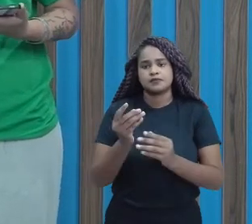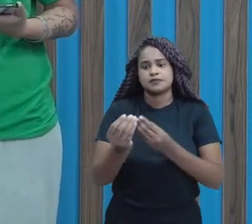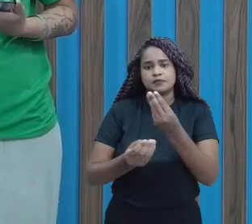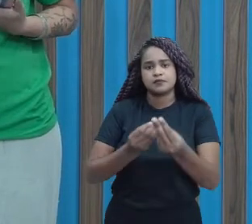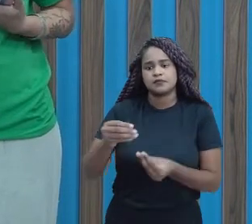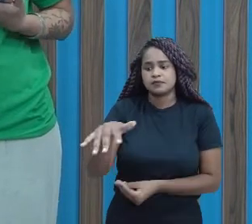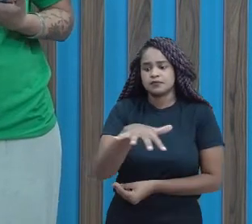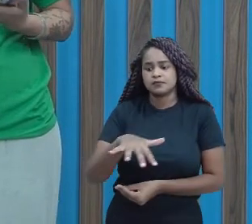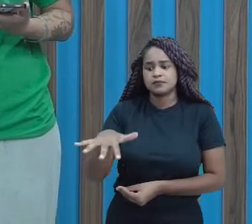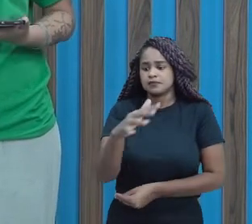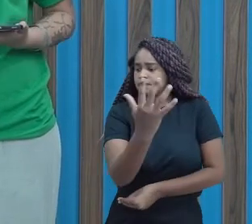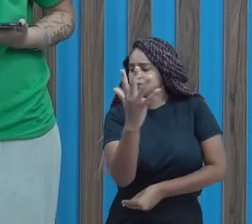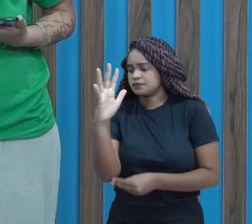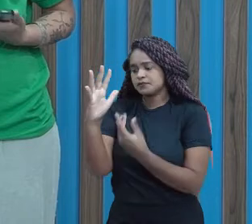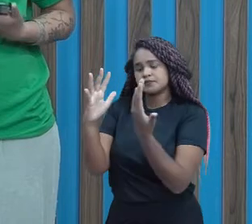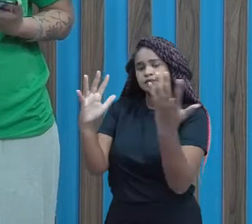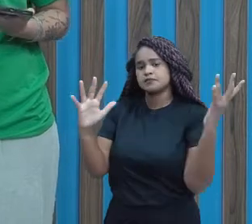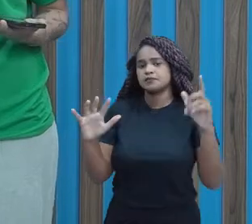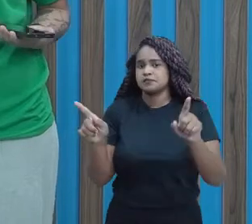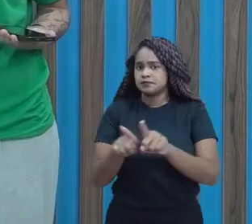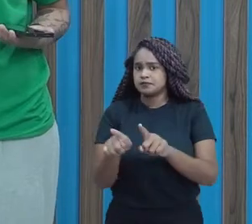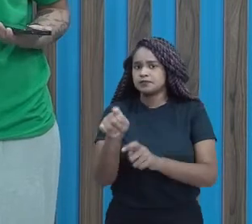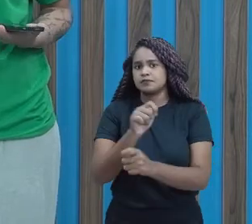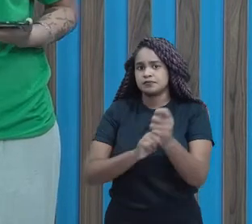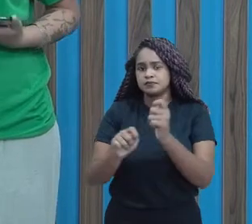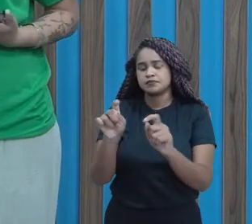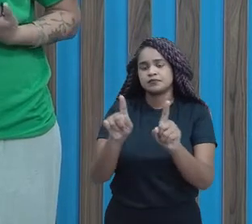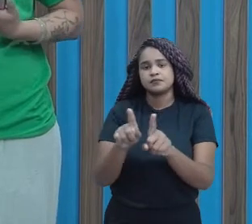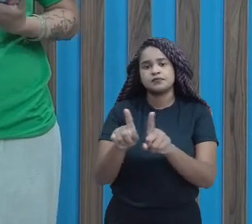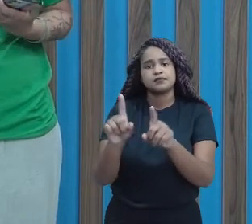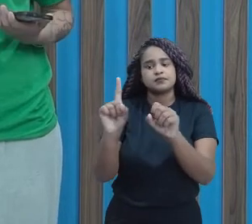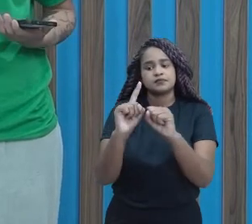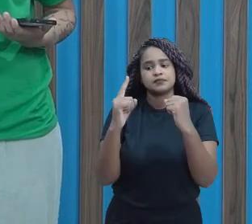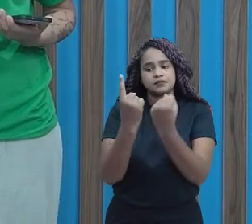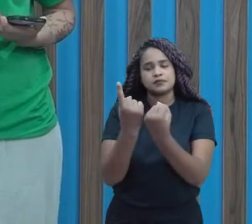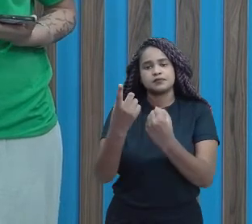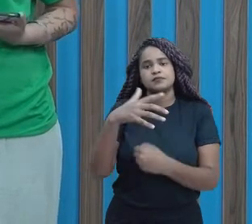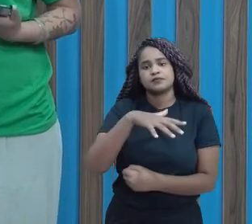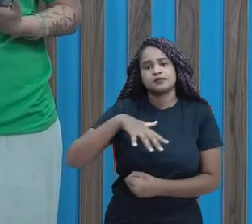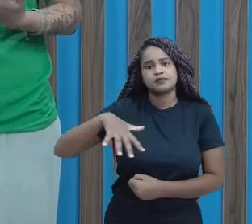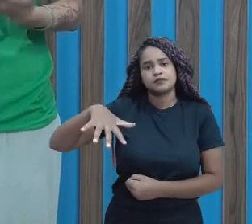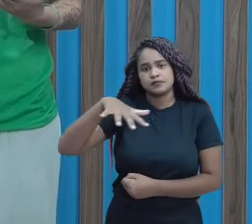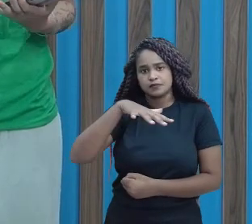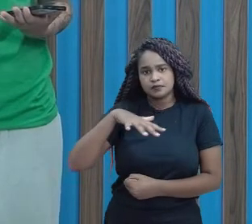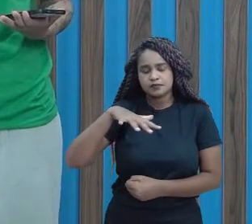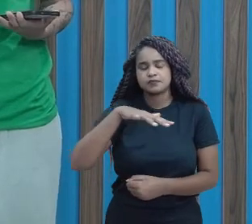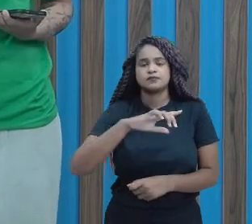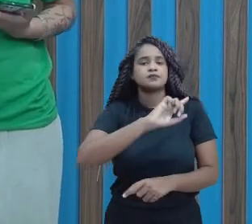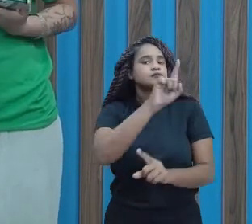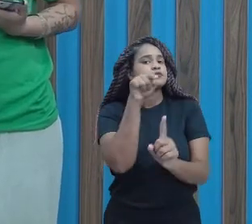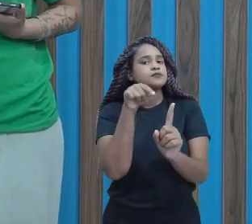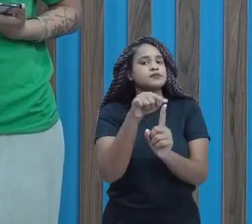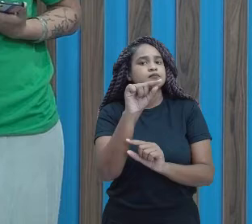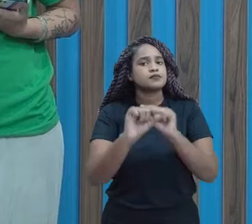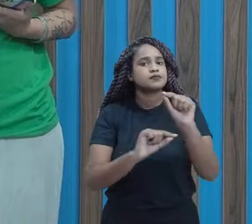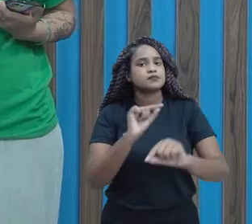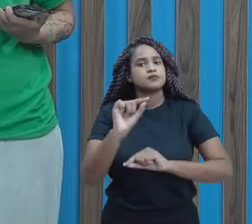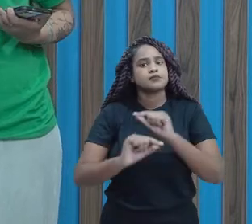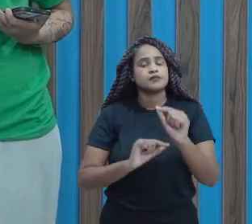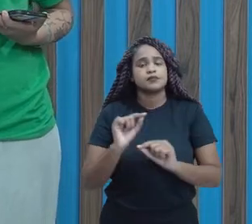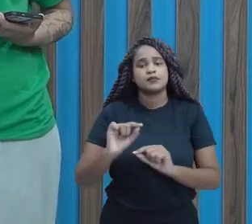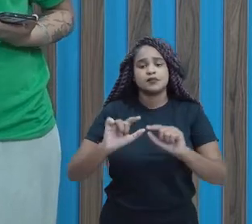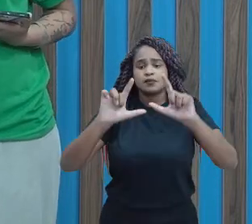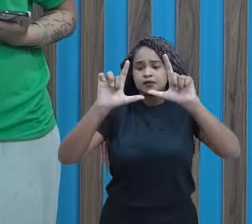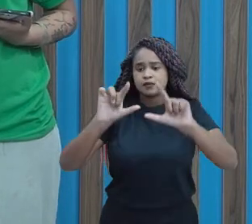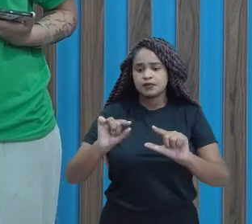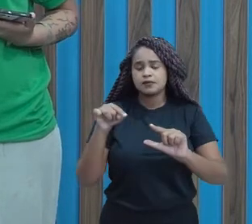questões ambientais, econômicas e sociais no planeta Terra, para tentar amenizar essa